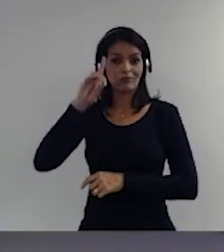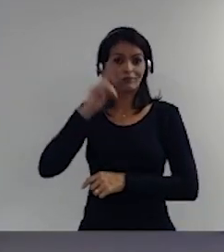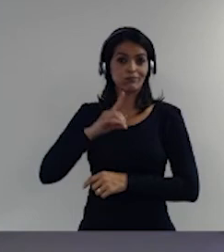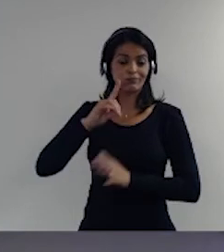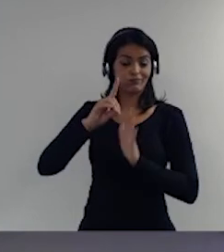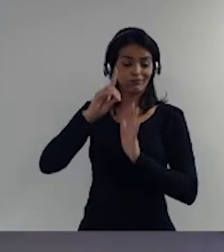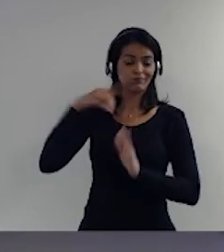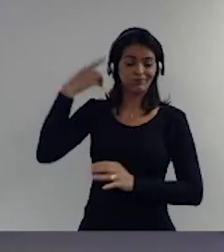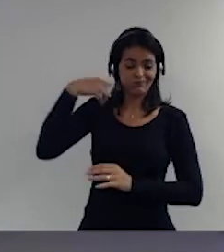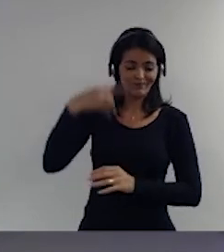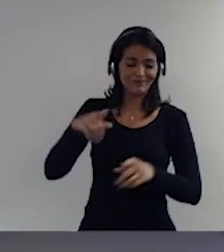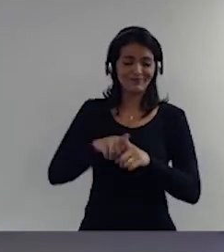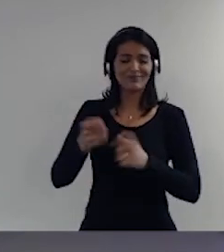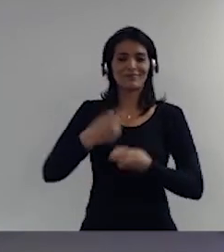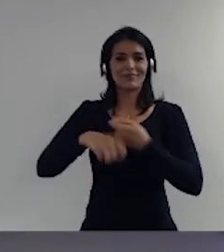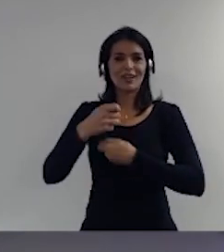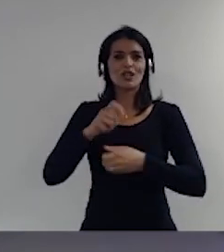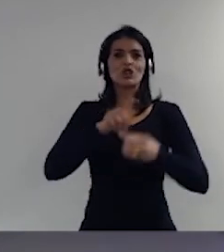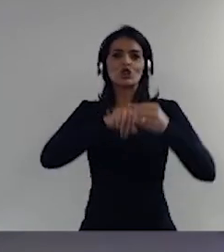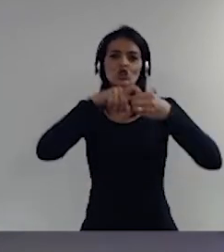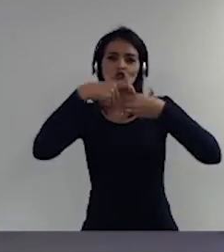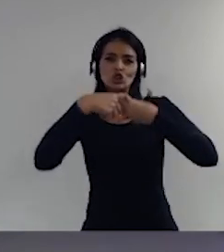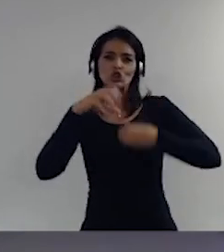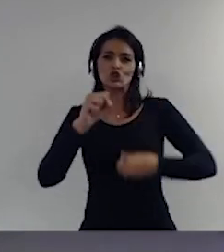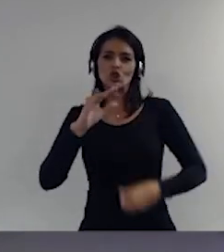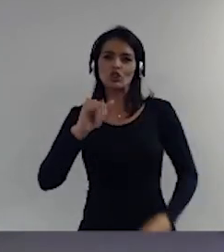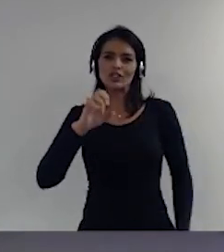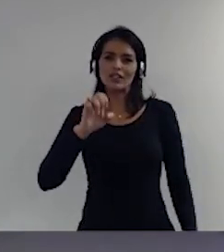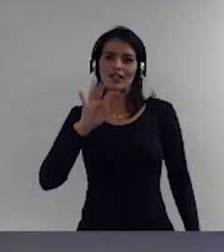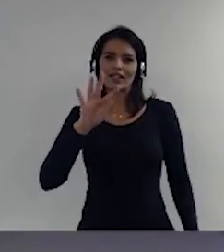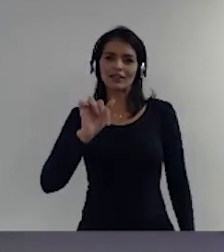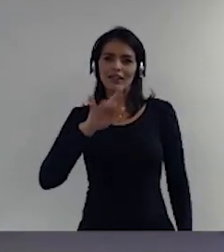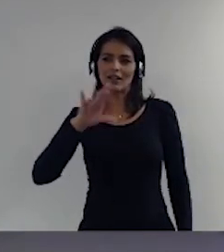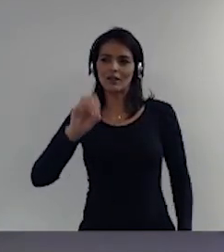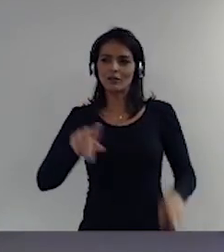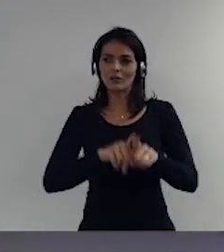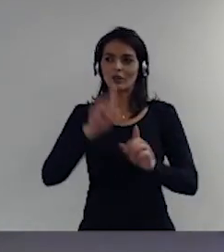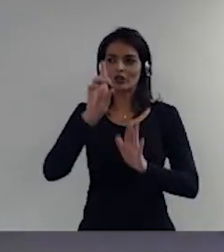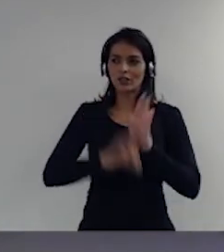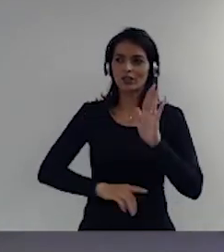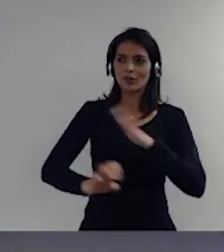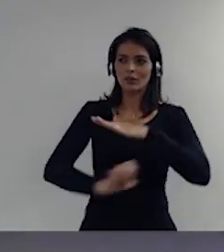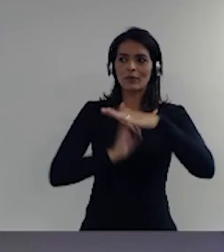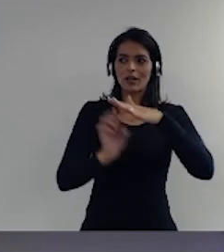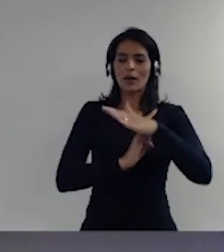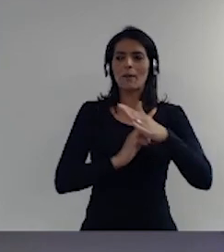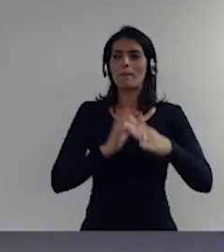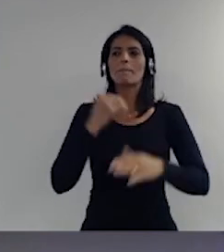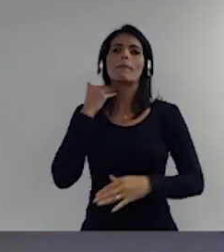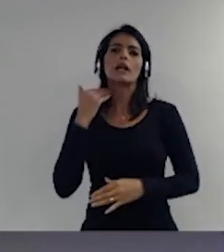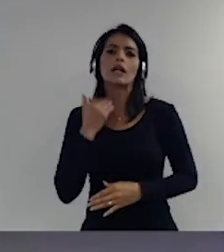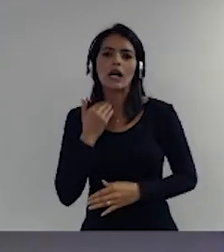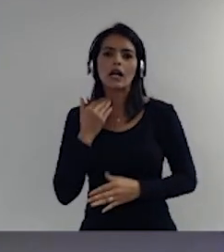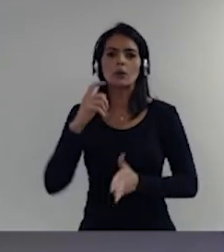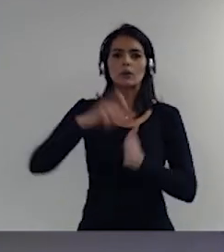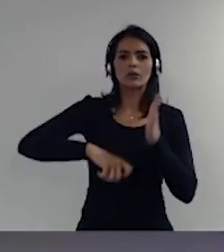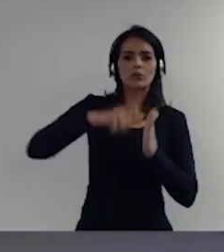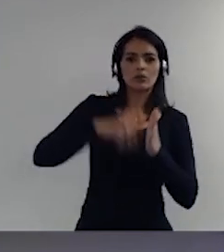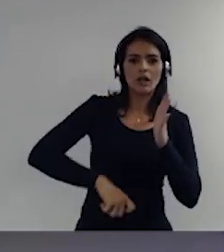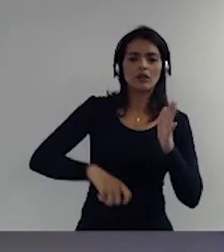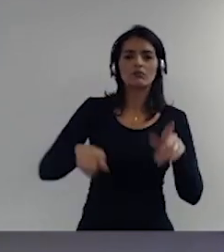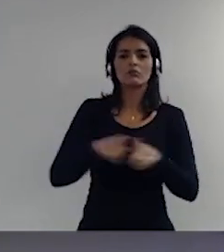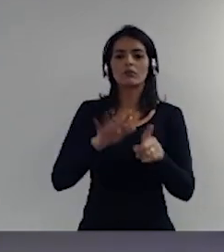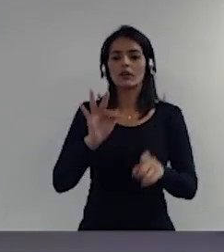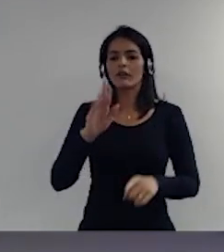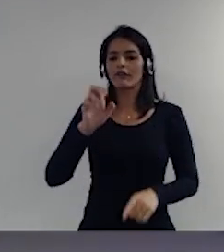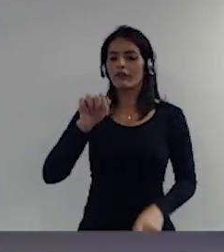no Direito Comercial e Societário, Direito Empresarial, Bancário, Tributário e Antitrust, Franquia